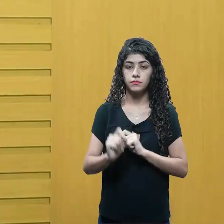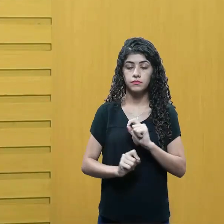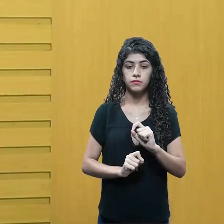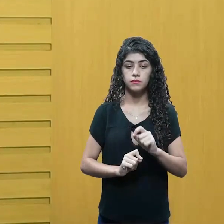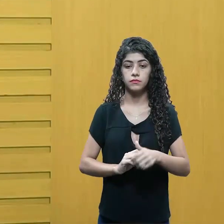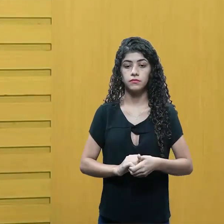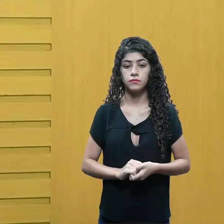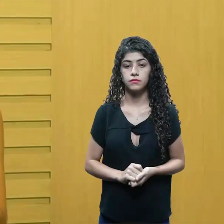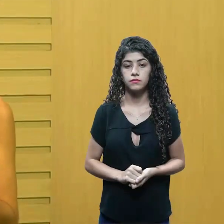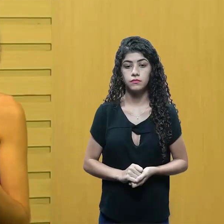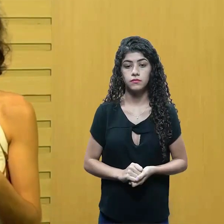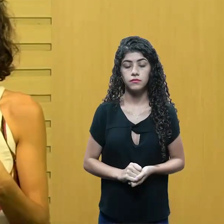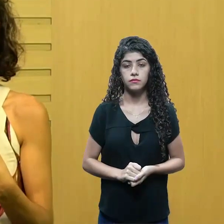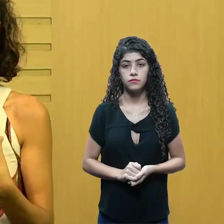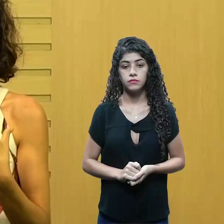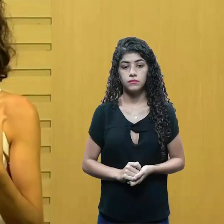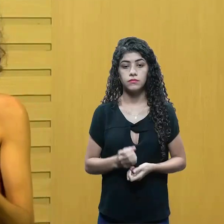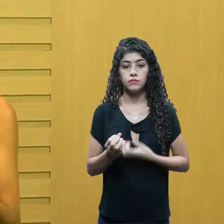correta